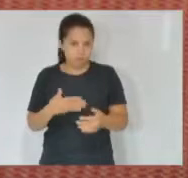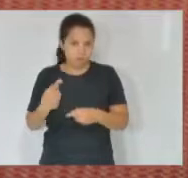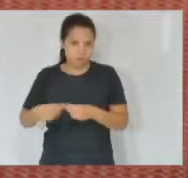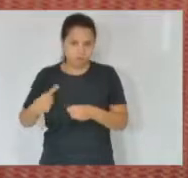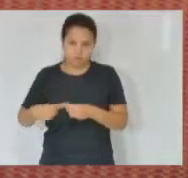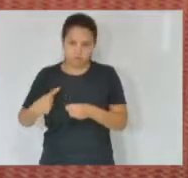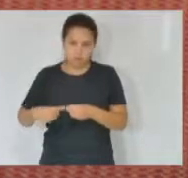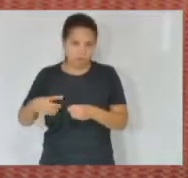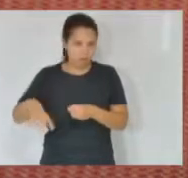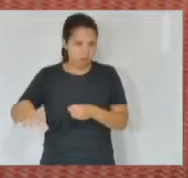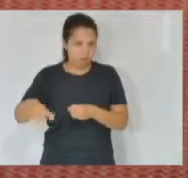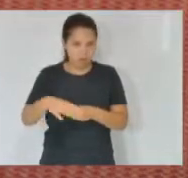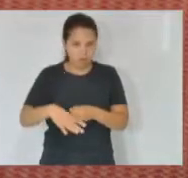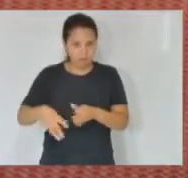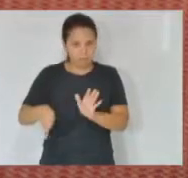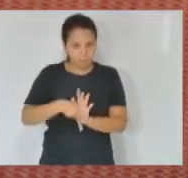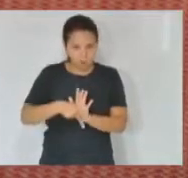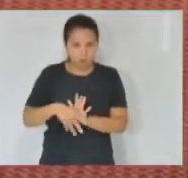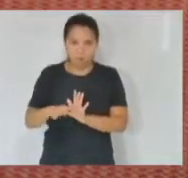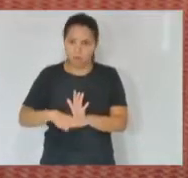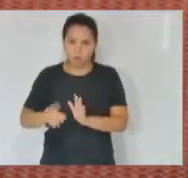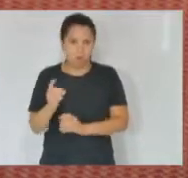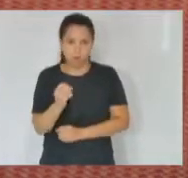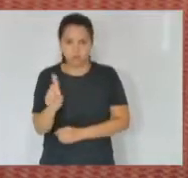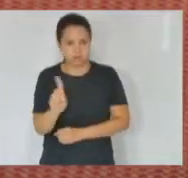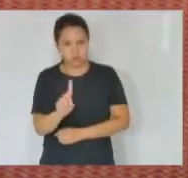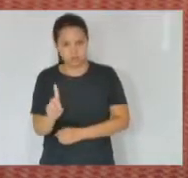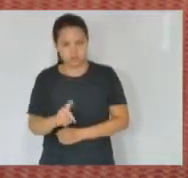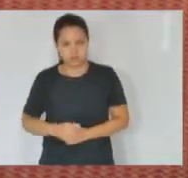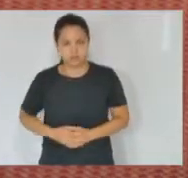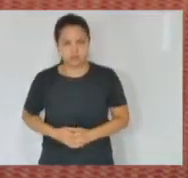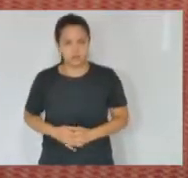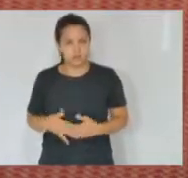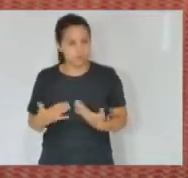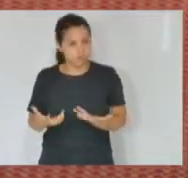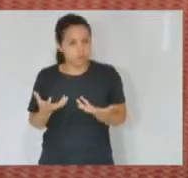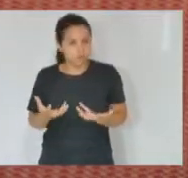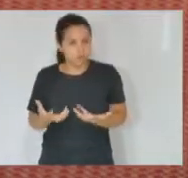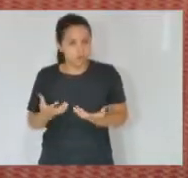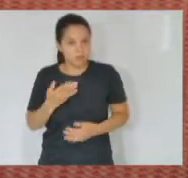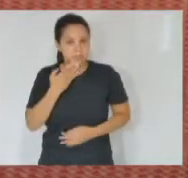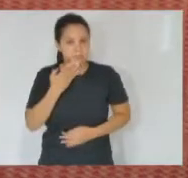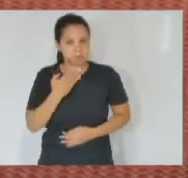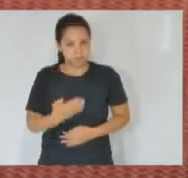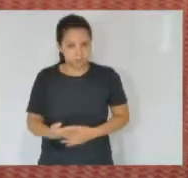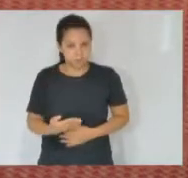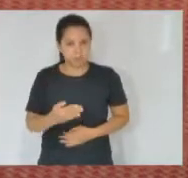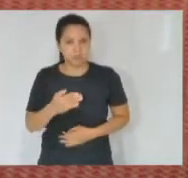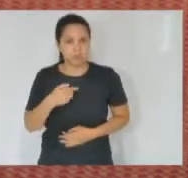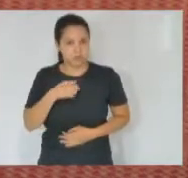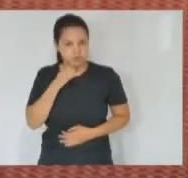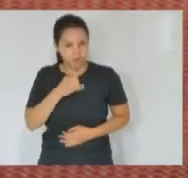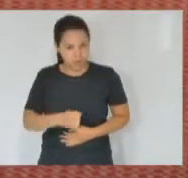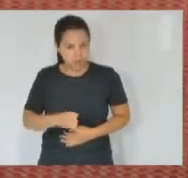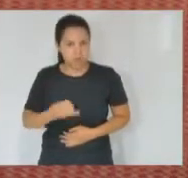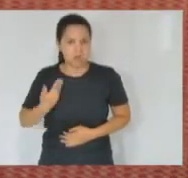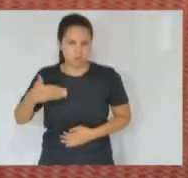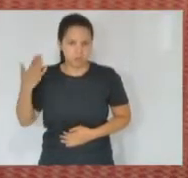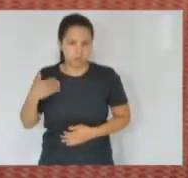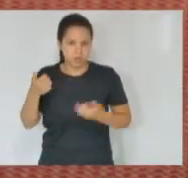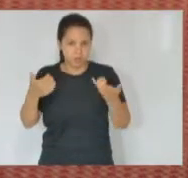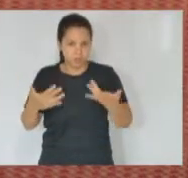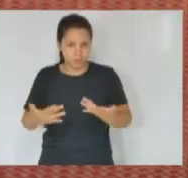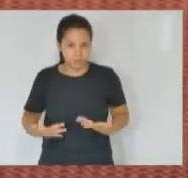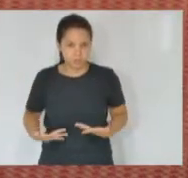seja ela regional ou não. Então, eu quero aqui apelar, aliás, eu falei no meu pronunciamento, de que